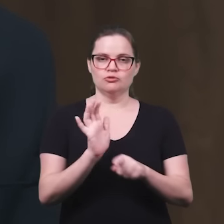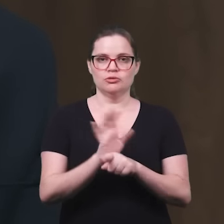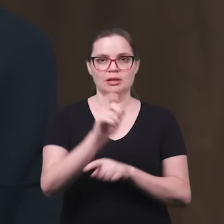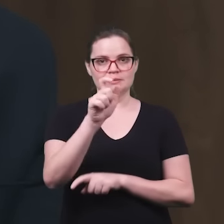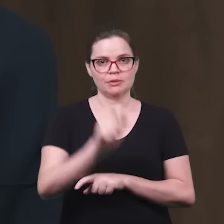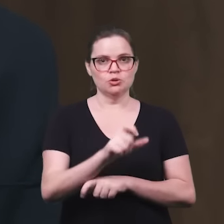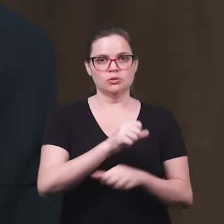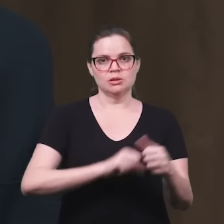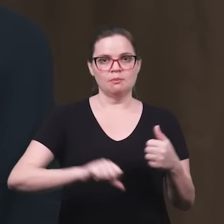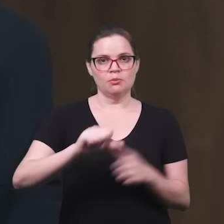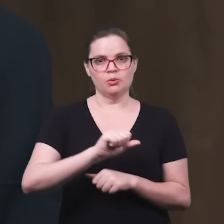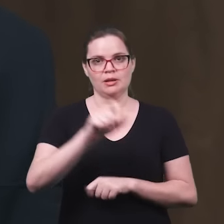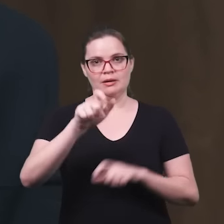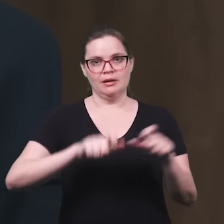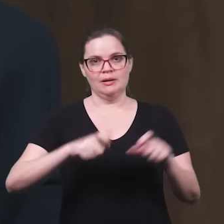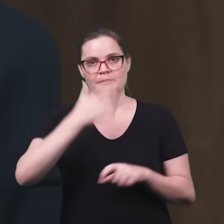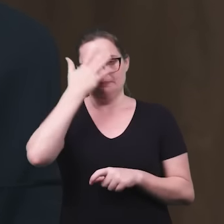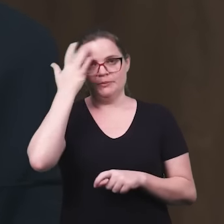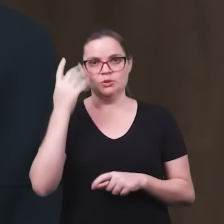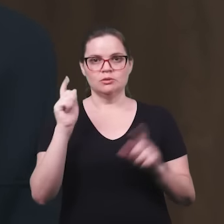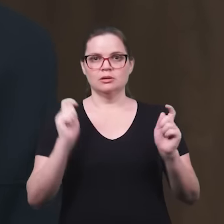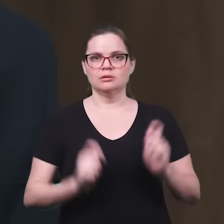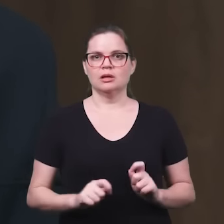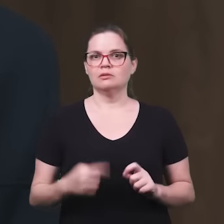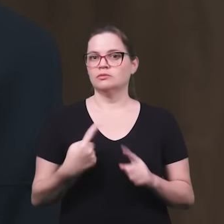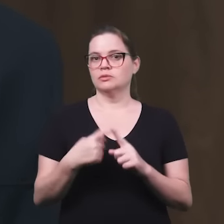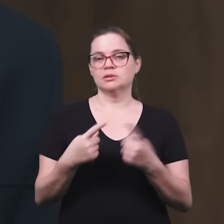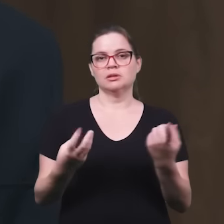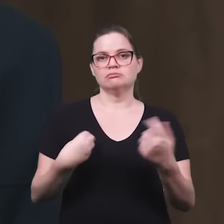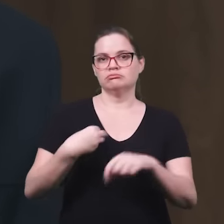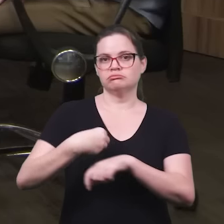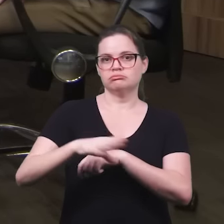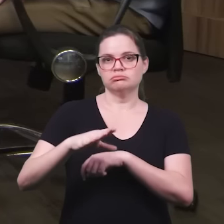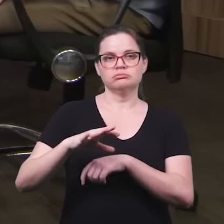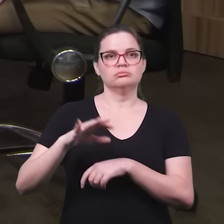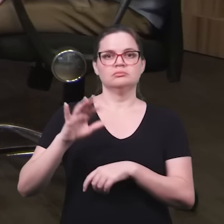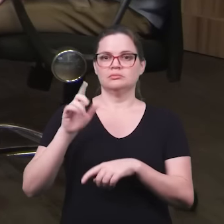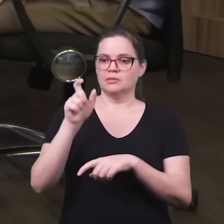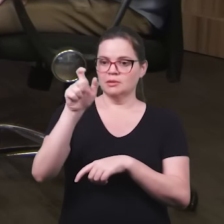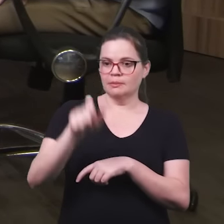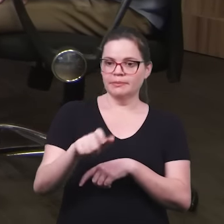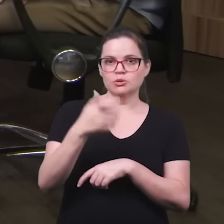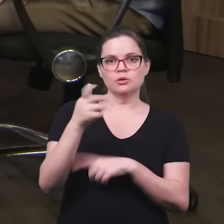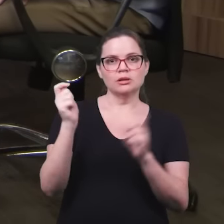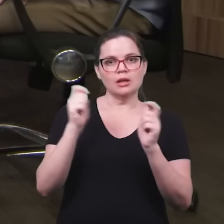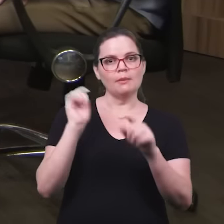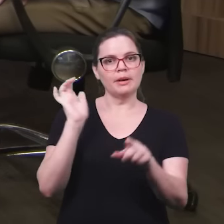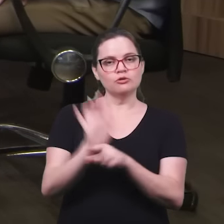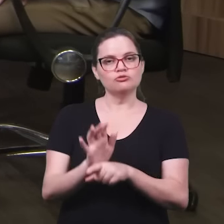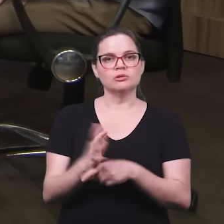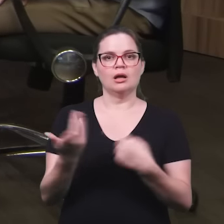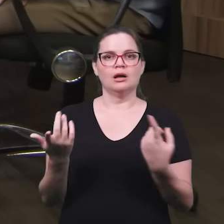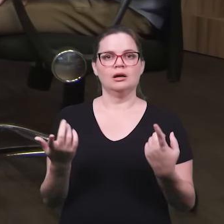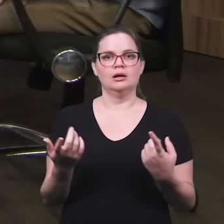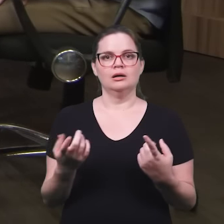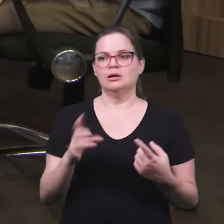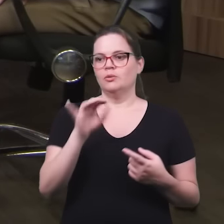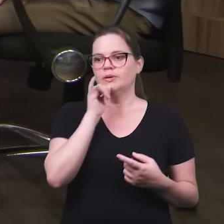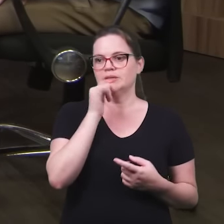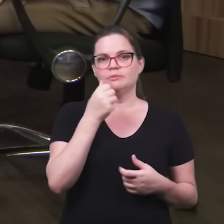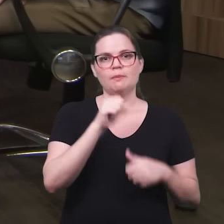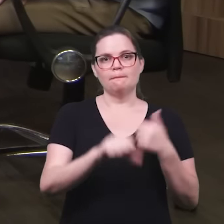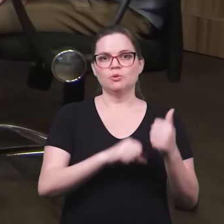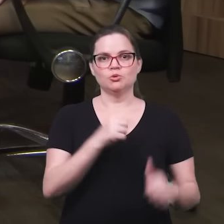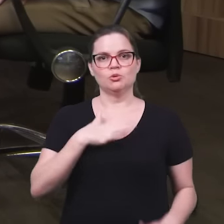que é o cenário mais desejável, tá? Você conseguir entregar um conteúdo que contribua tanto para aquela pessoa, a ponto de, tipo, mudou a